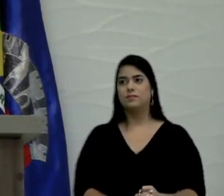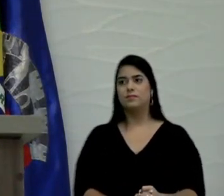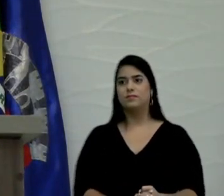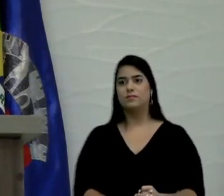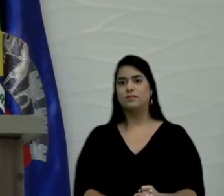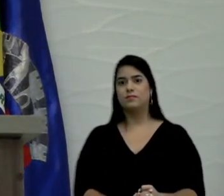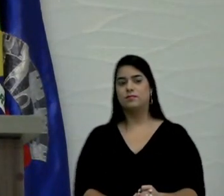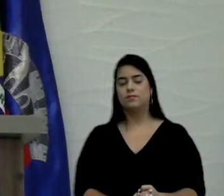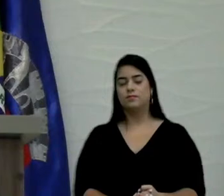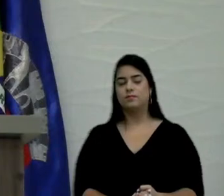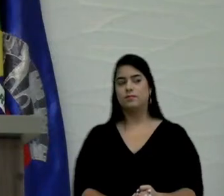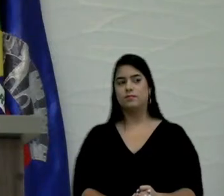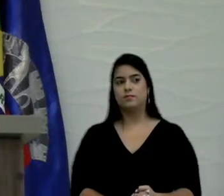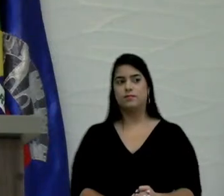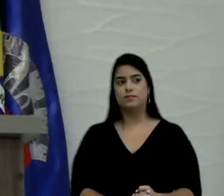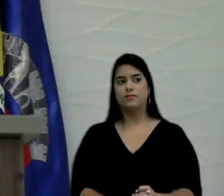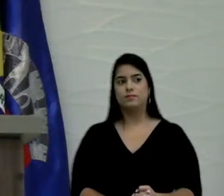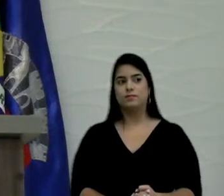do